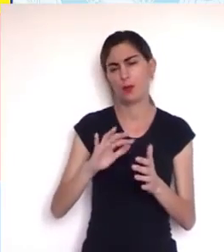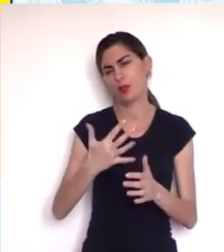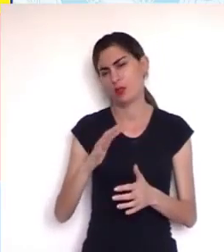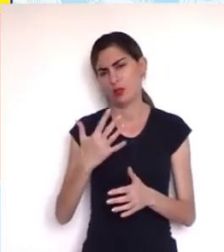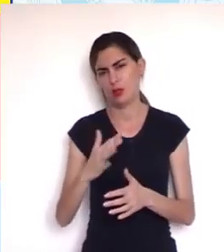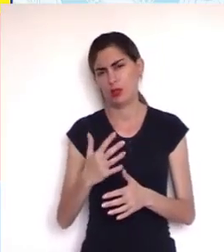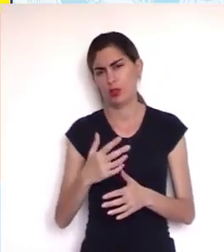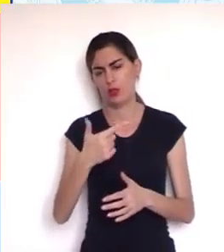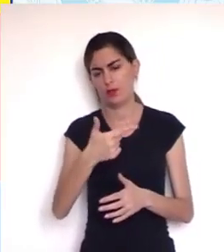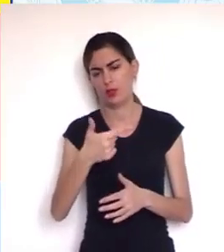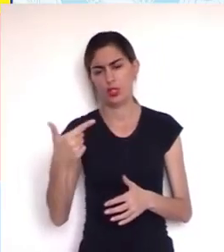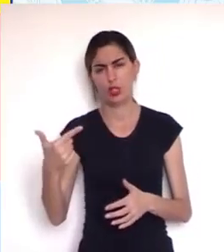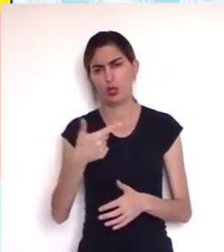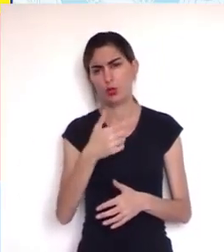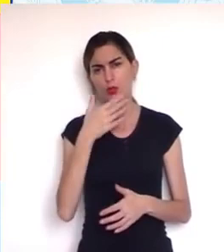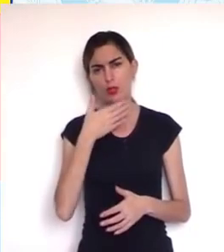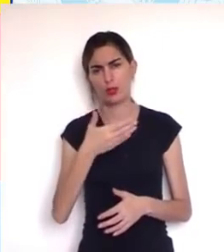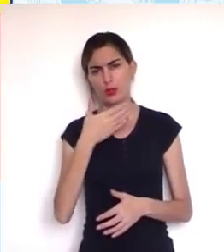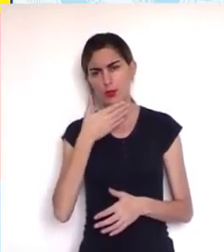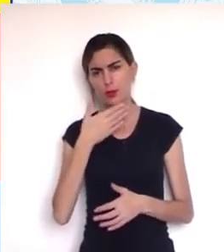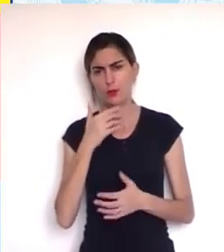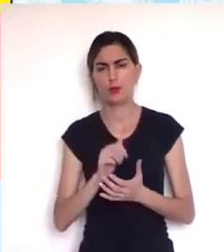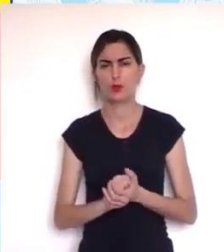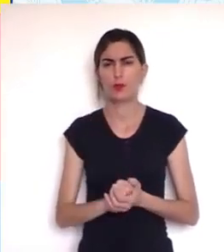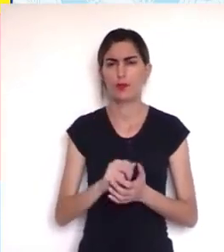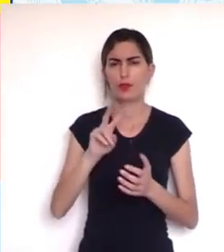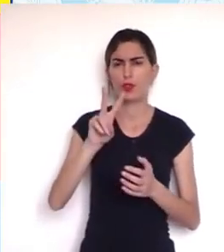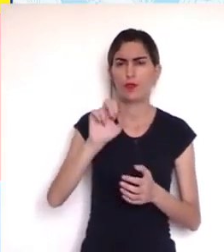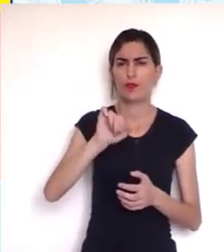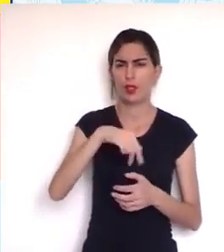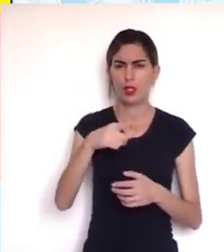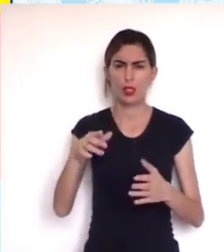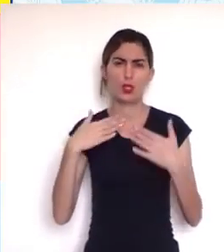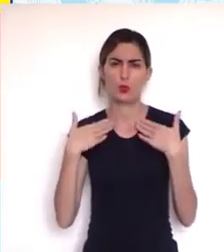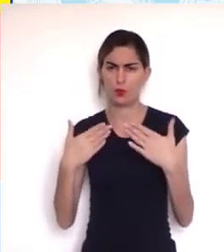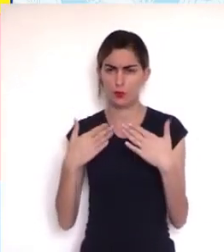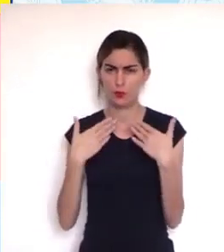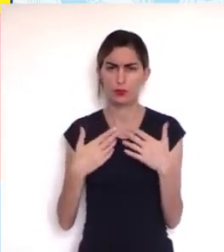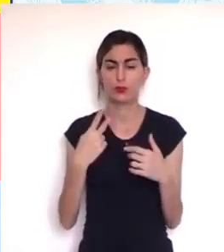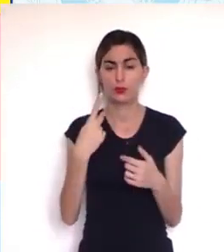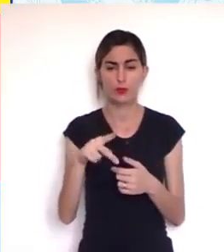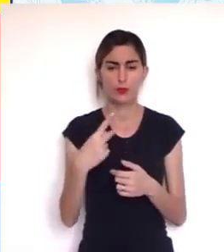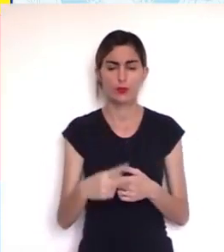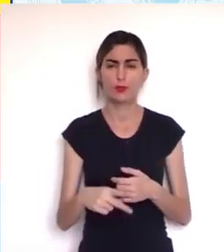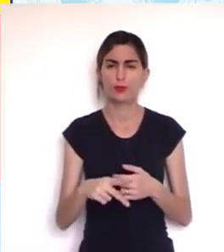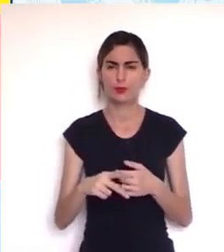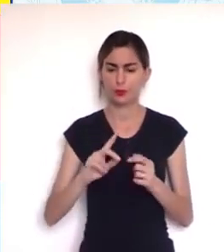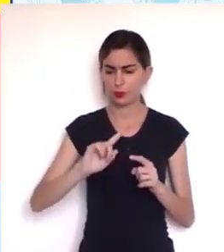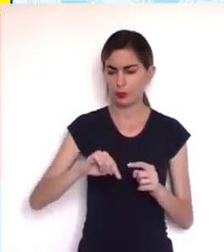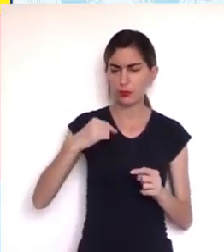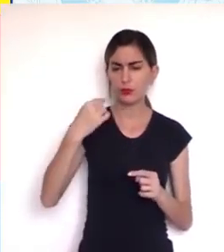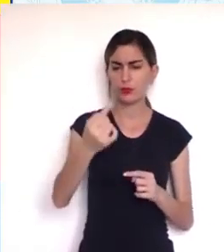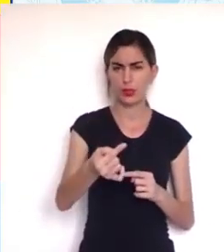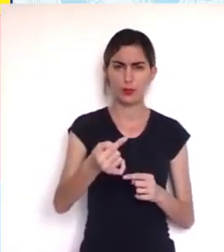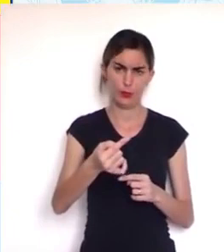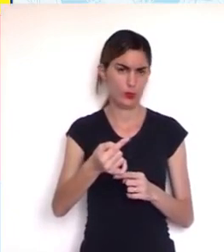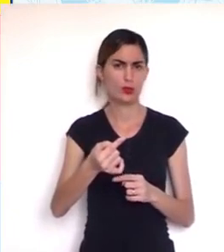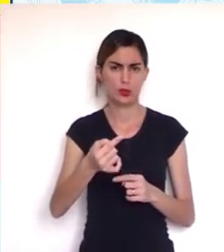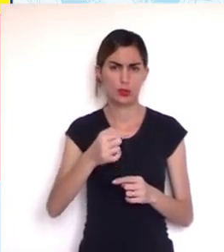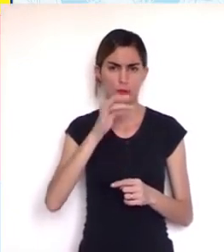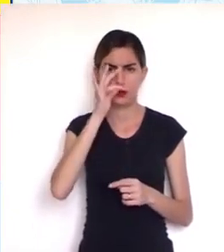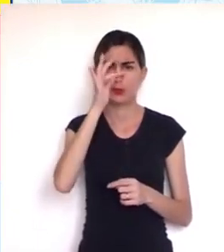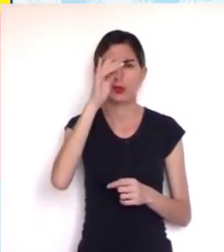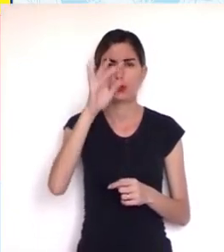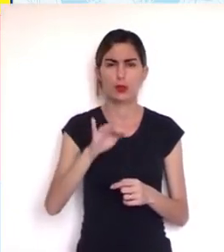por volta de 22 de dezembro. O verão, né, ele vai suceder a